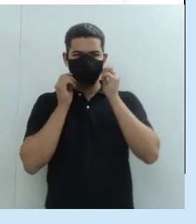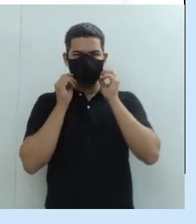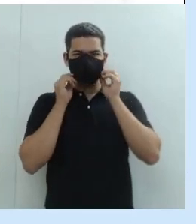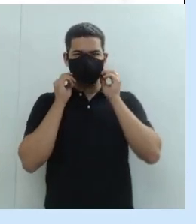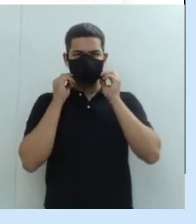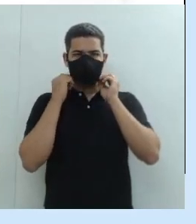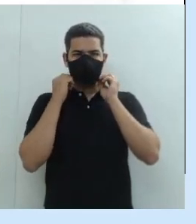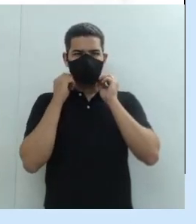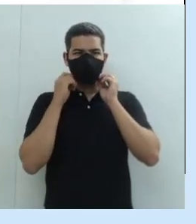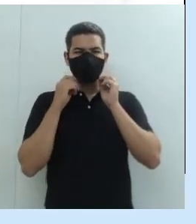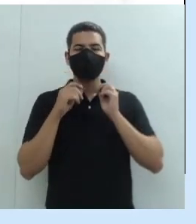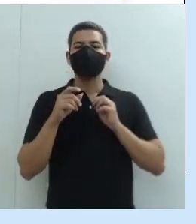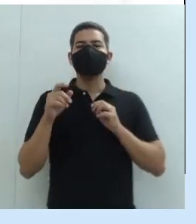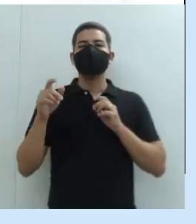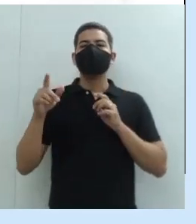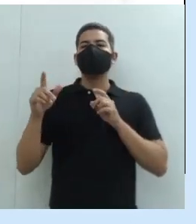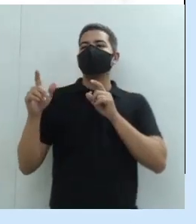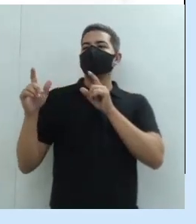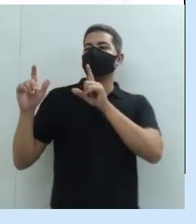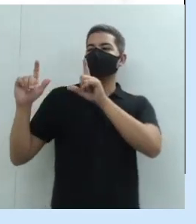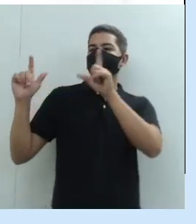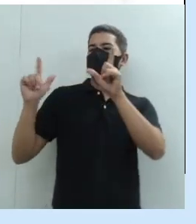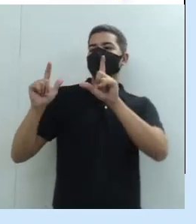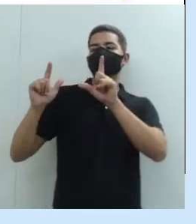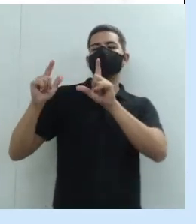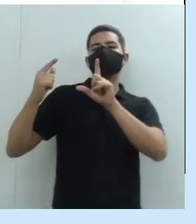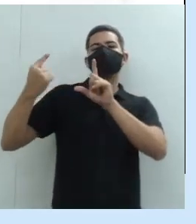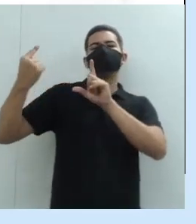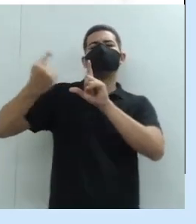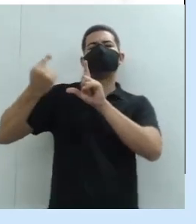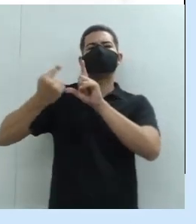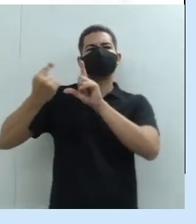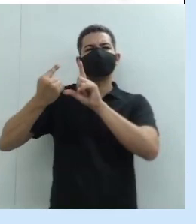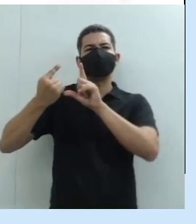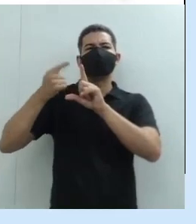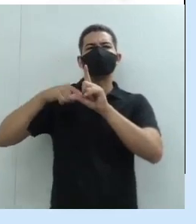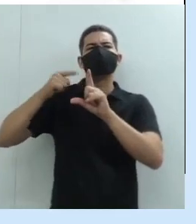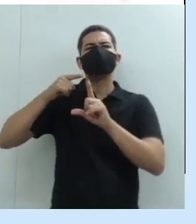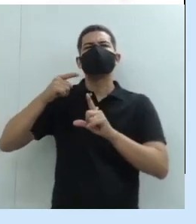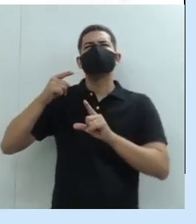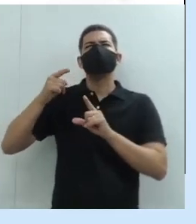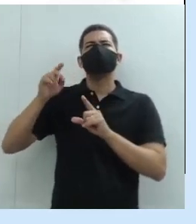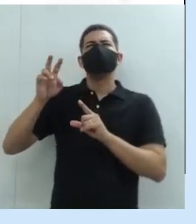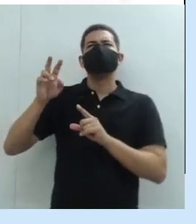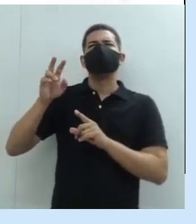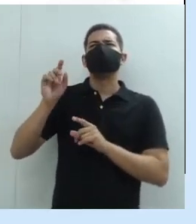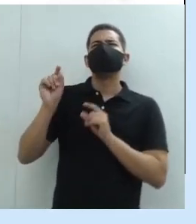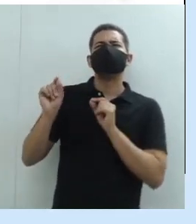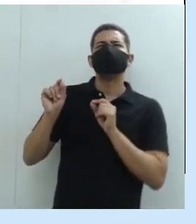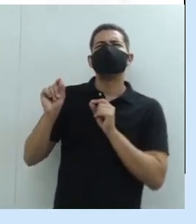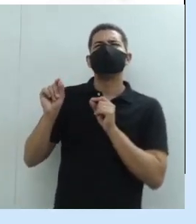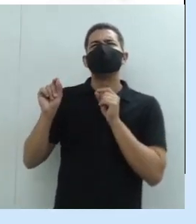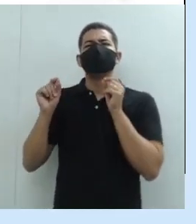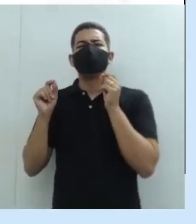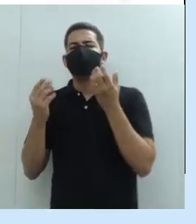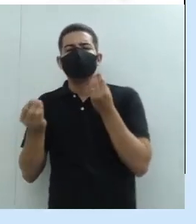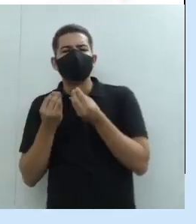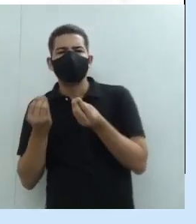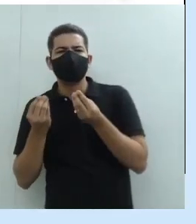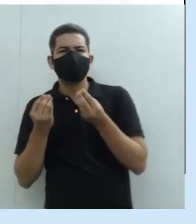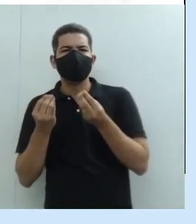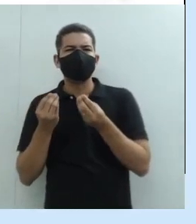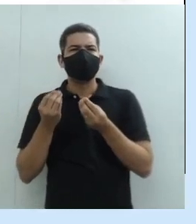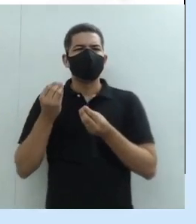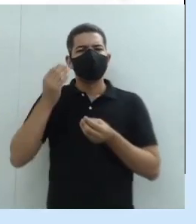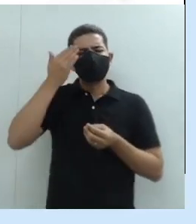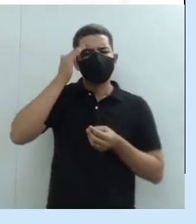logo no primeiro quadrinho o que foi pedido à moça e quem fez o pedido? Gente, voltando um pouquinho